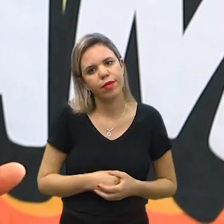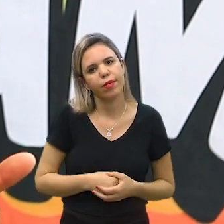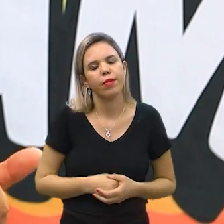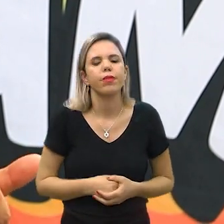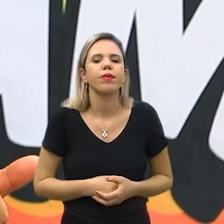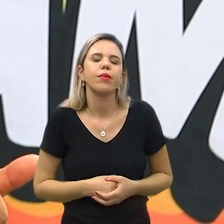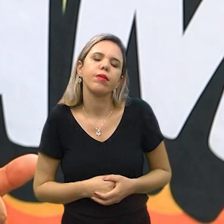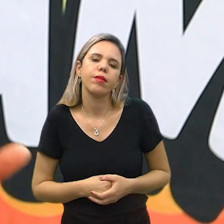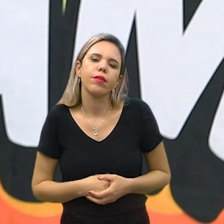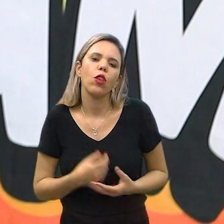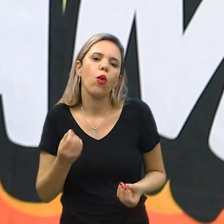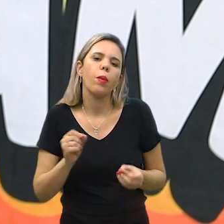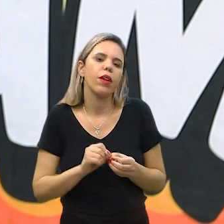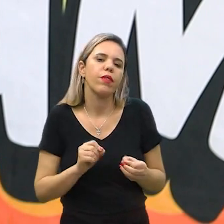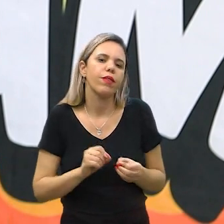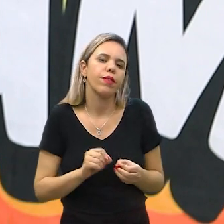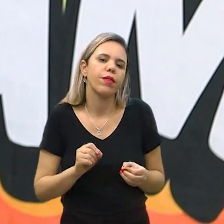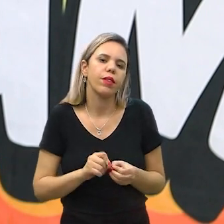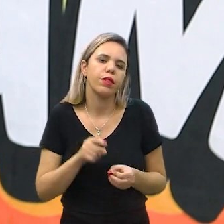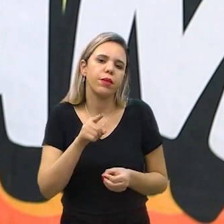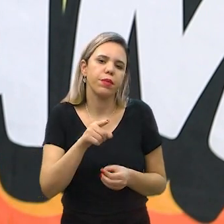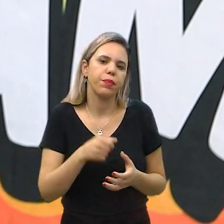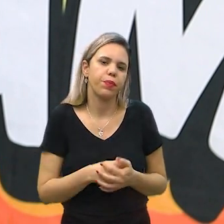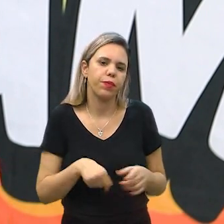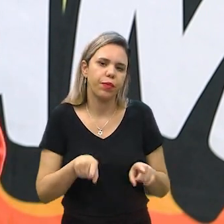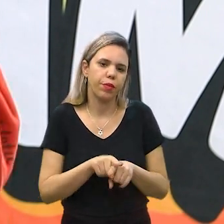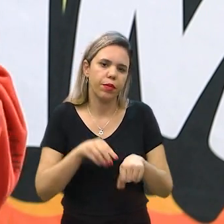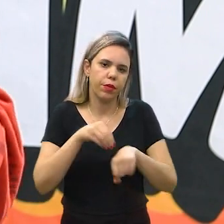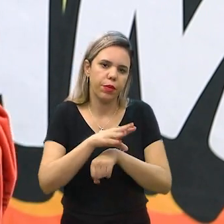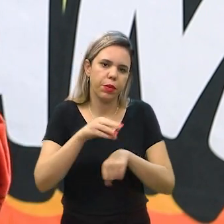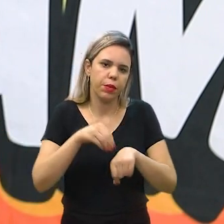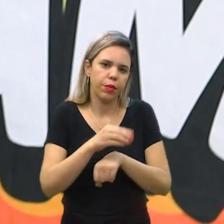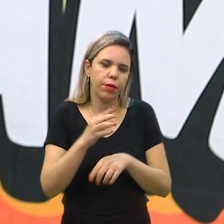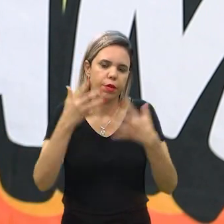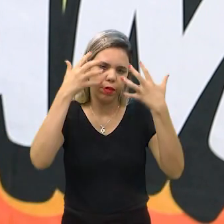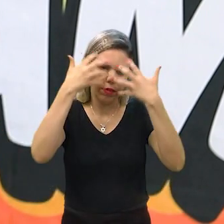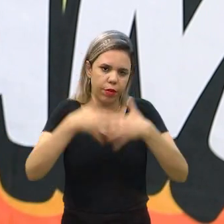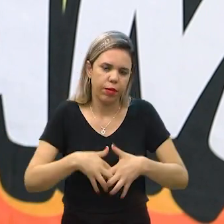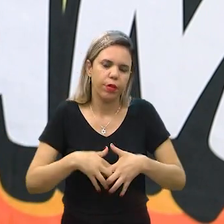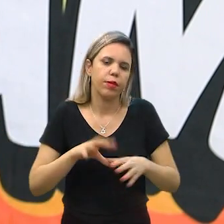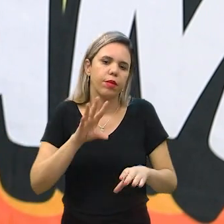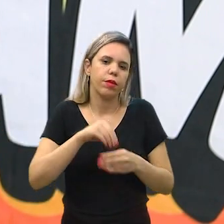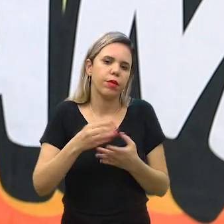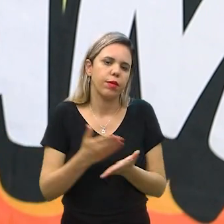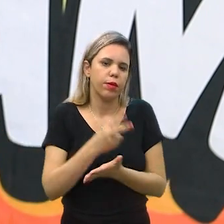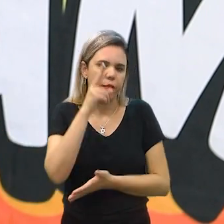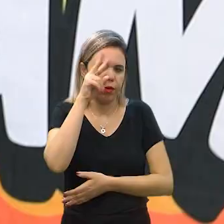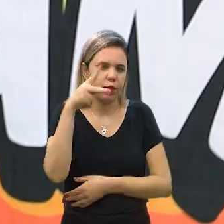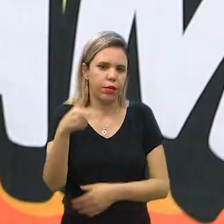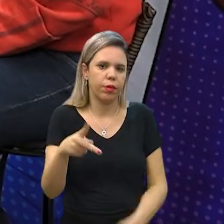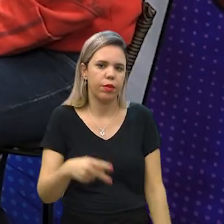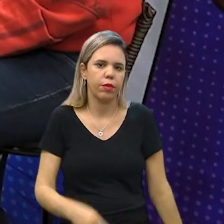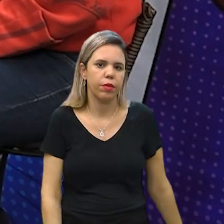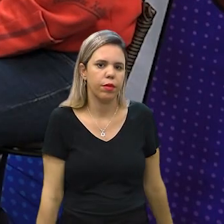né? Como é que faz? Você também traz uma reflexão dentro da sua